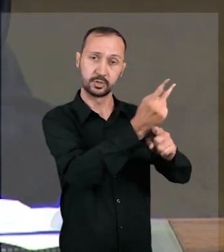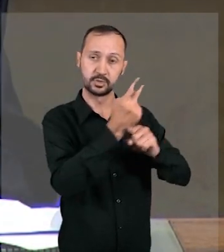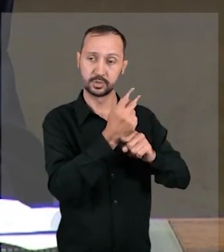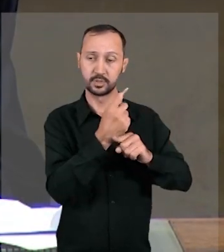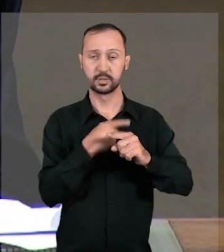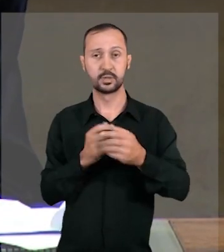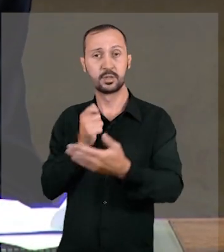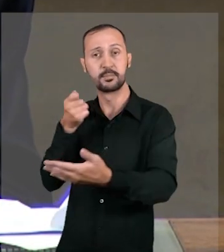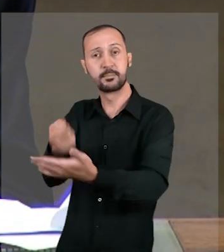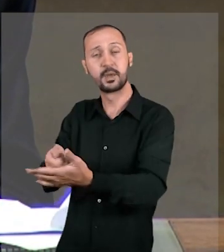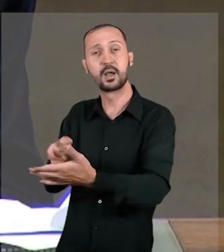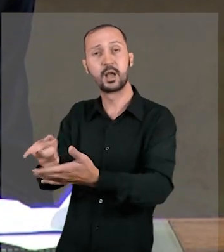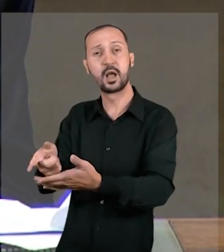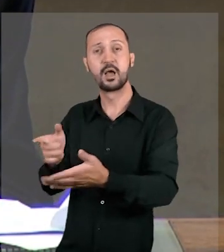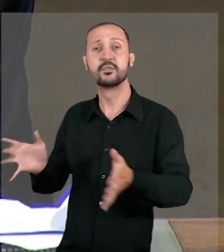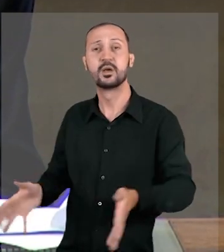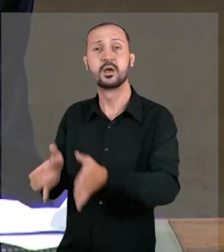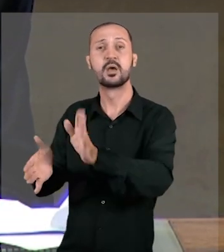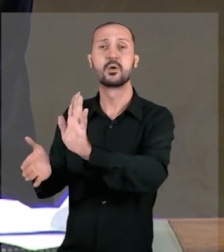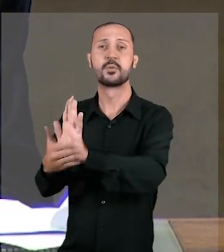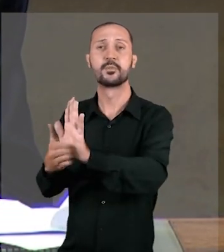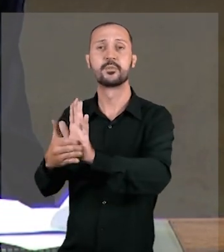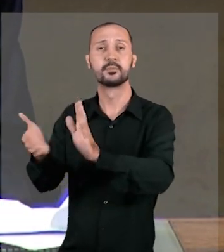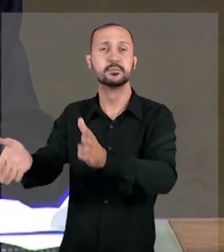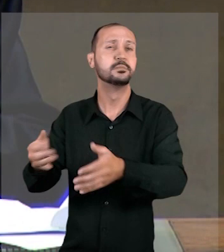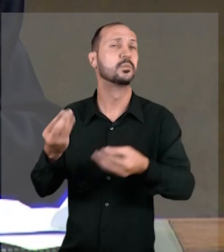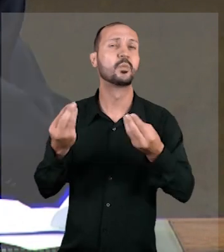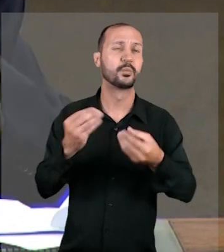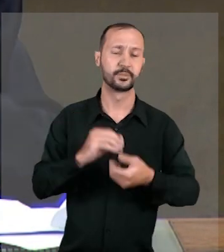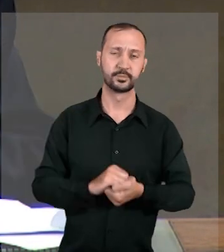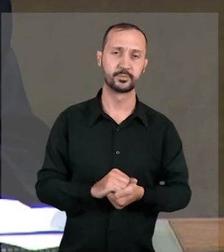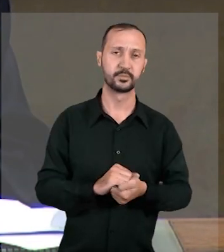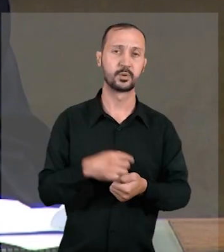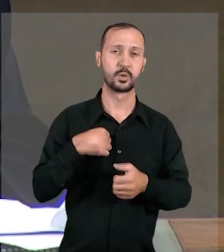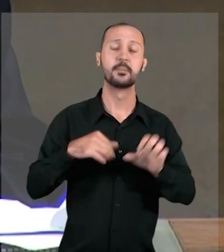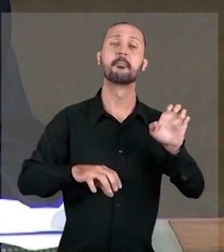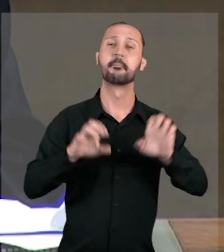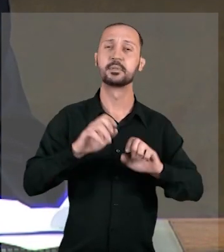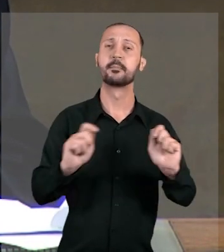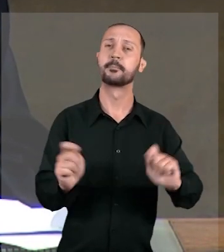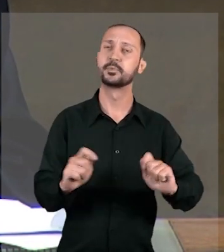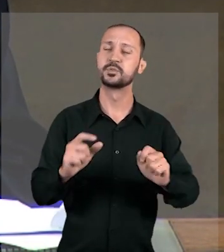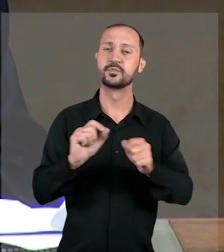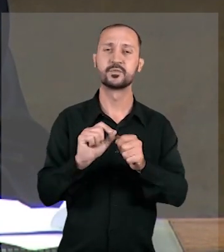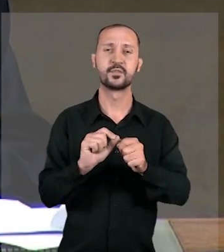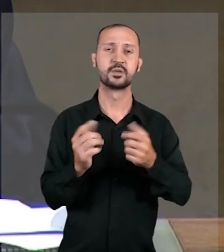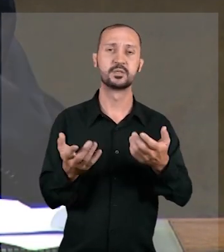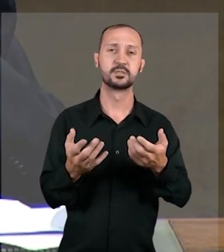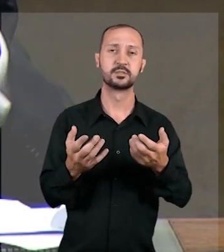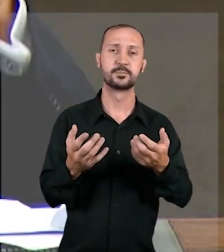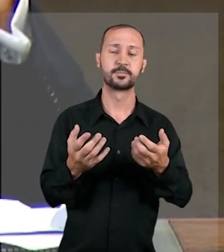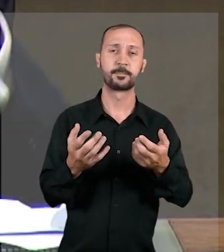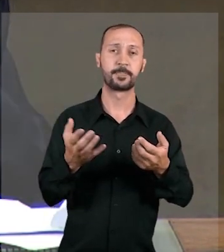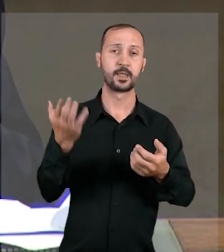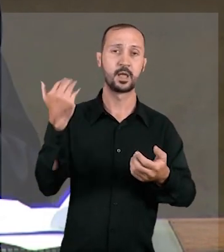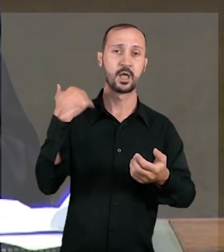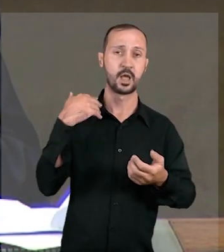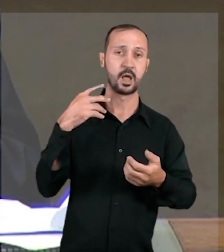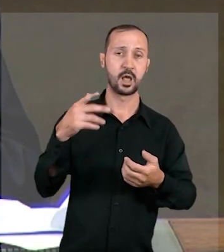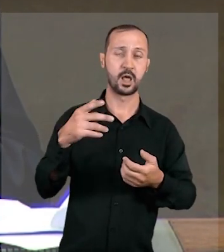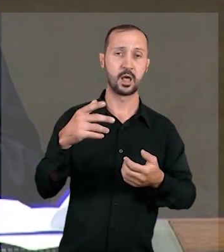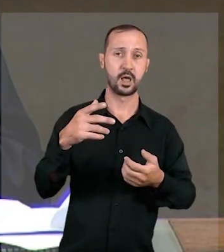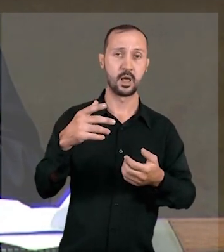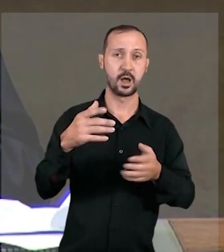público para defender o seu interesse privado. Ou a empresa podia financiar, como de fato financiou nas penúltimas